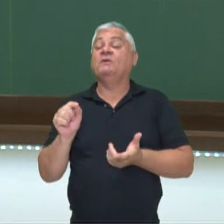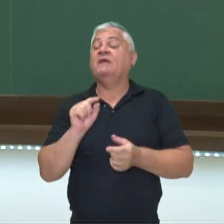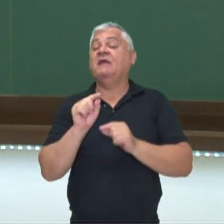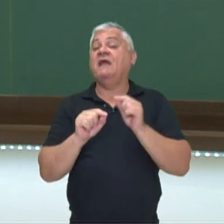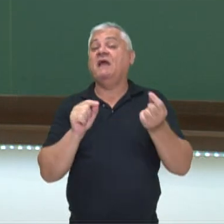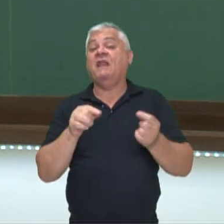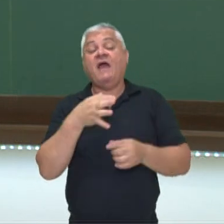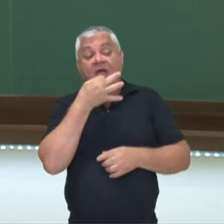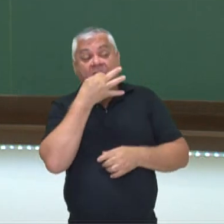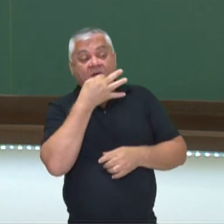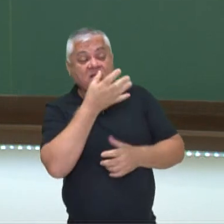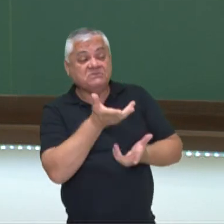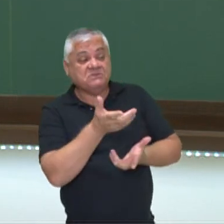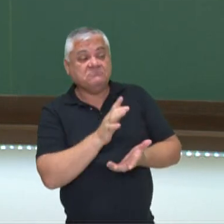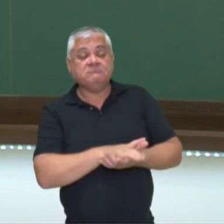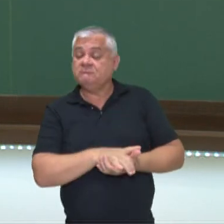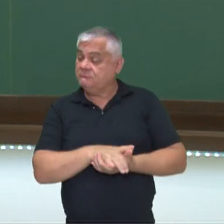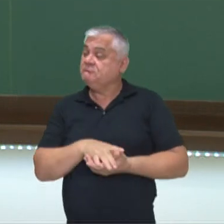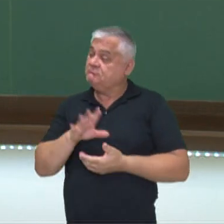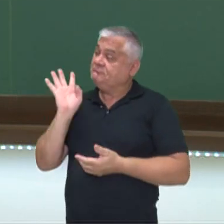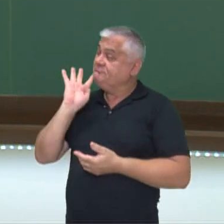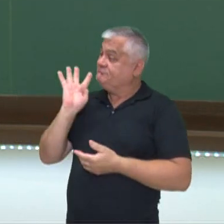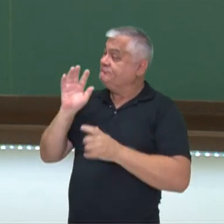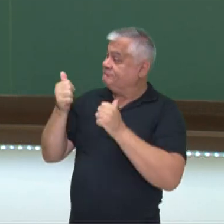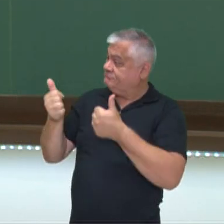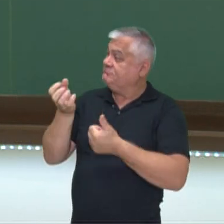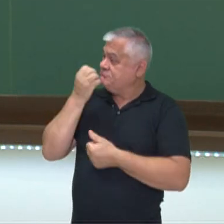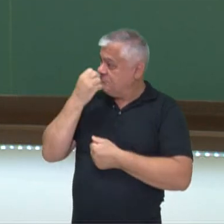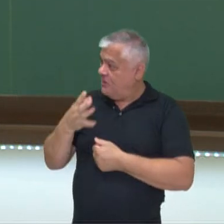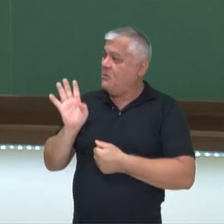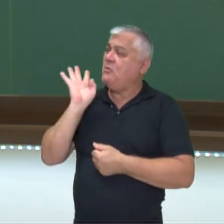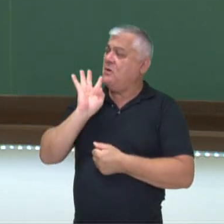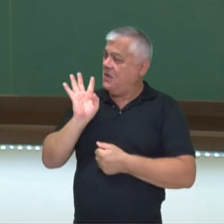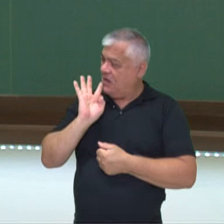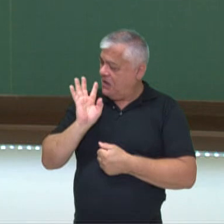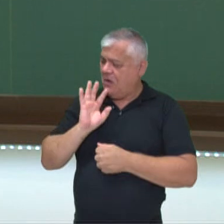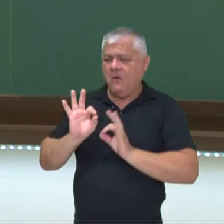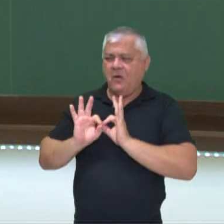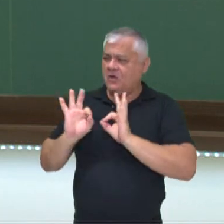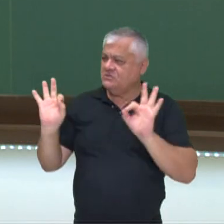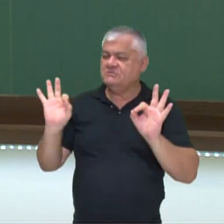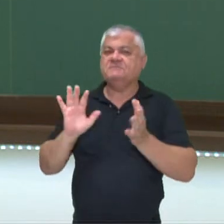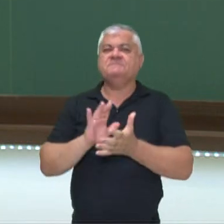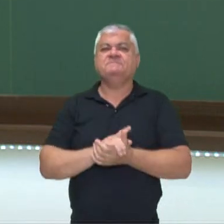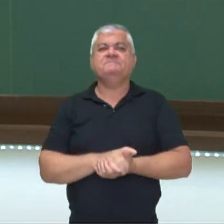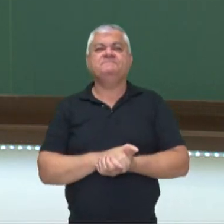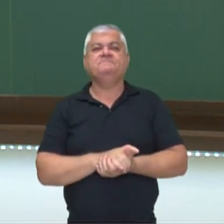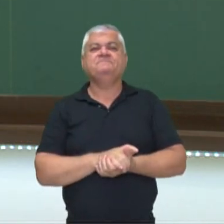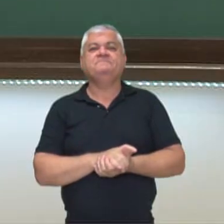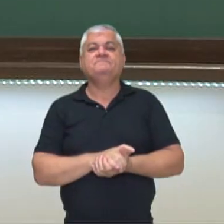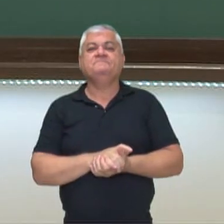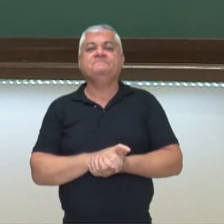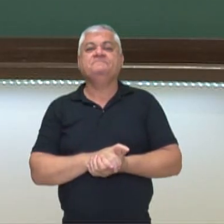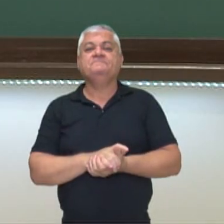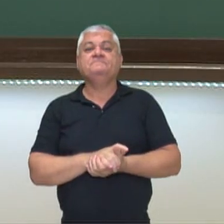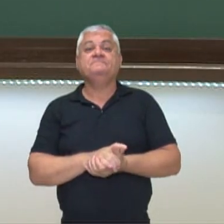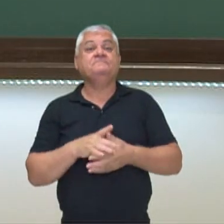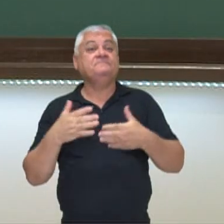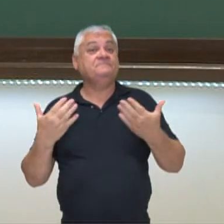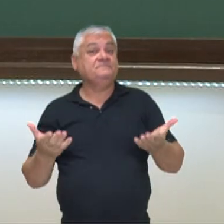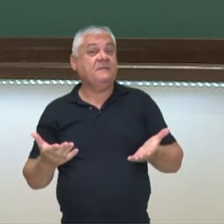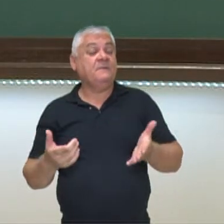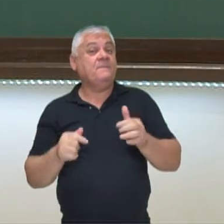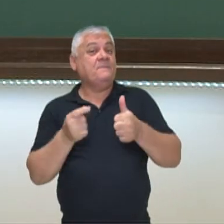ela achava? E ela disse, estupendo, ou seja, bacana, fenomenal, maravilha. Muito bem, então agora a gente vai para a